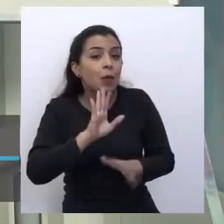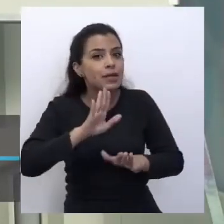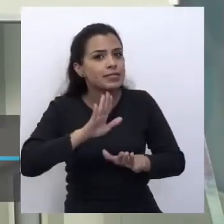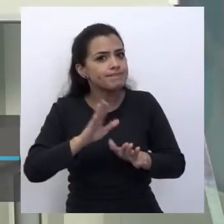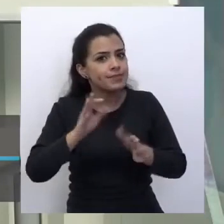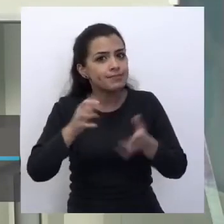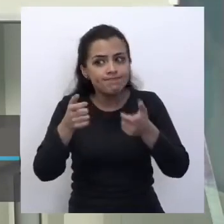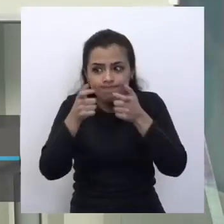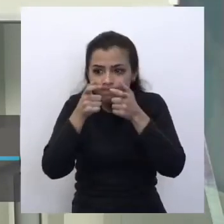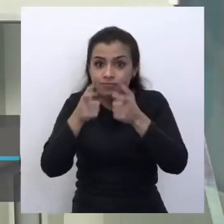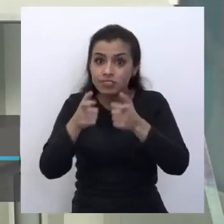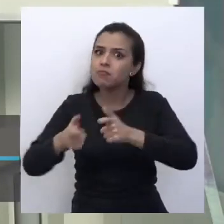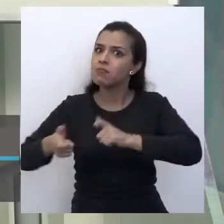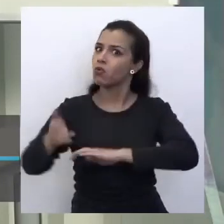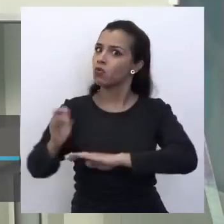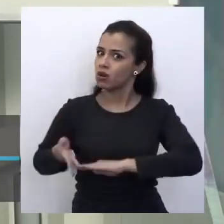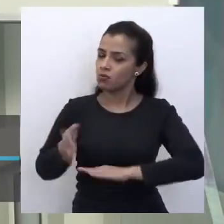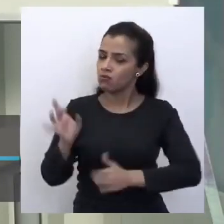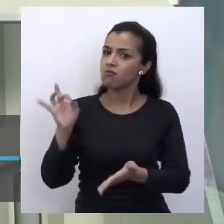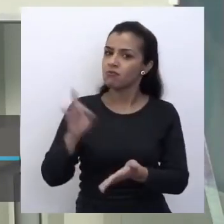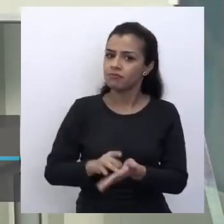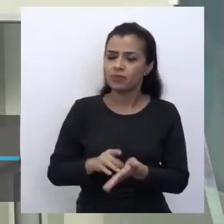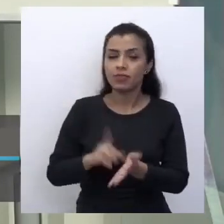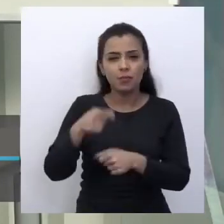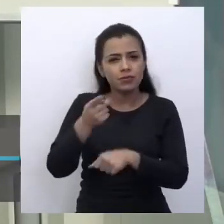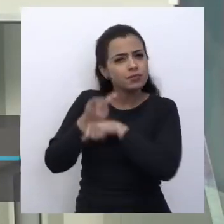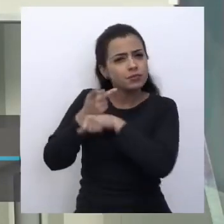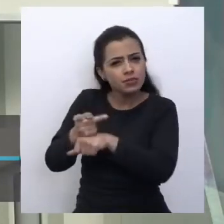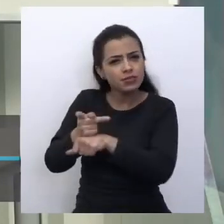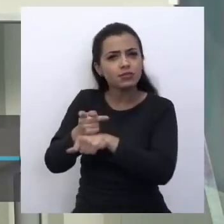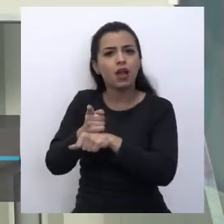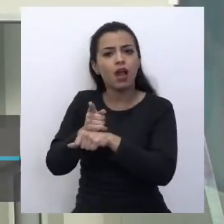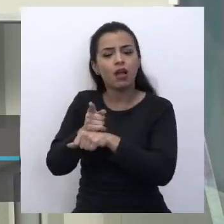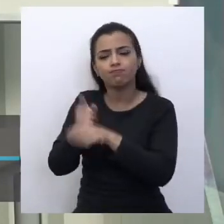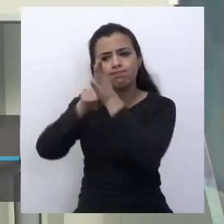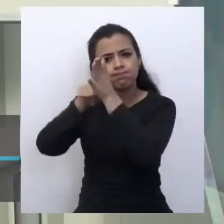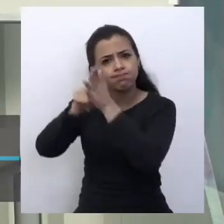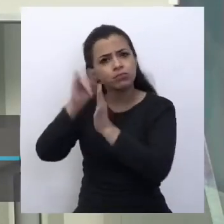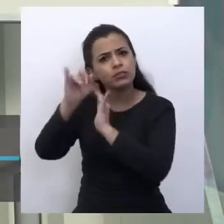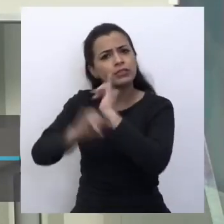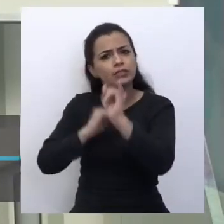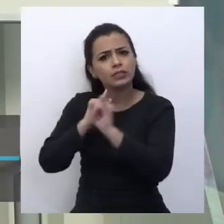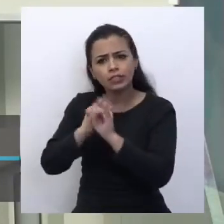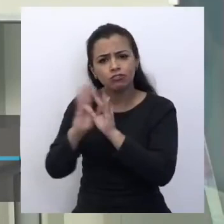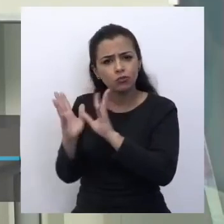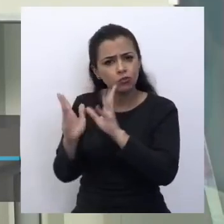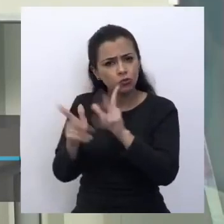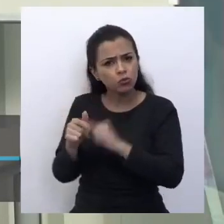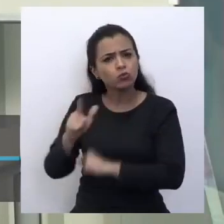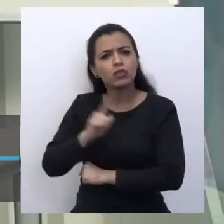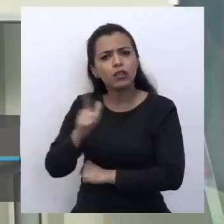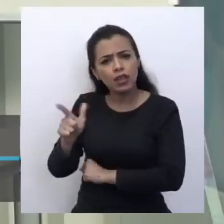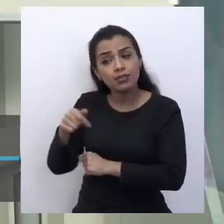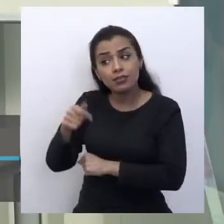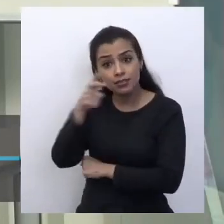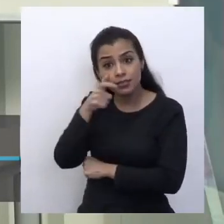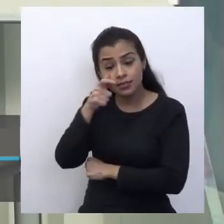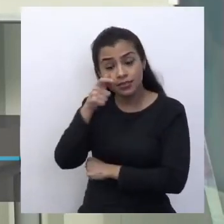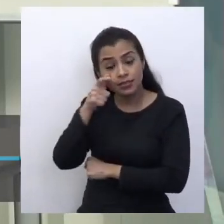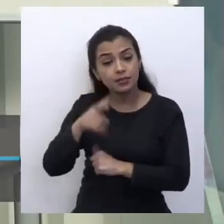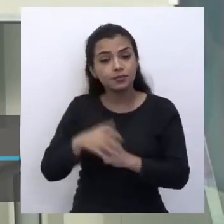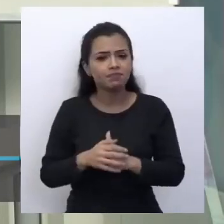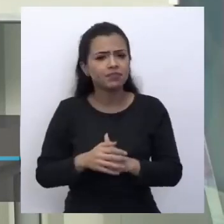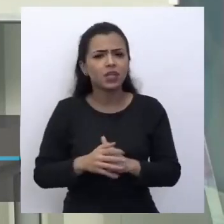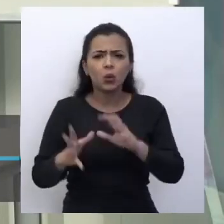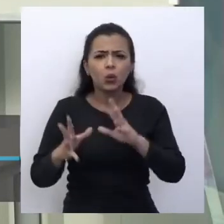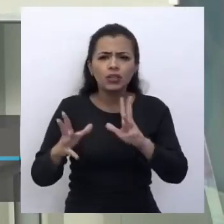podem procurar na internet, tá? Para assistir, tem todas as partes que eu falei. E é um experimento sensório, tem